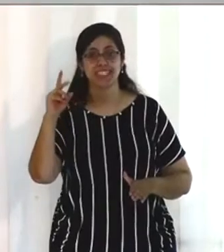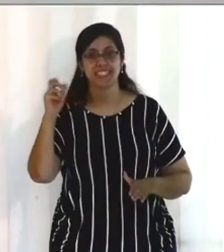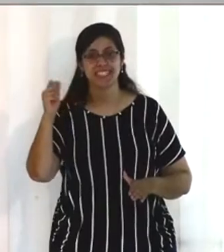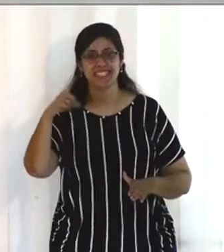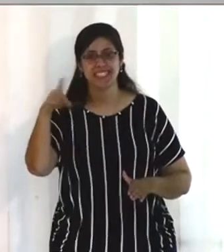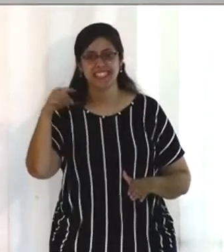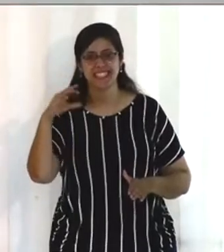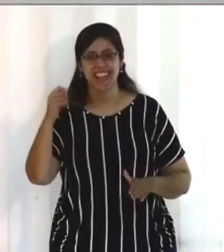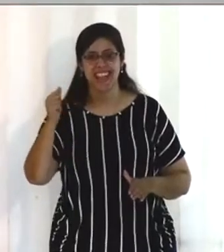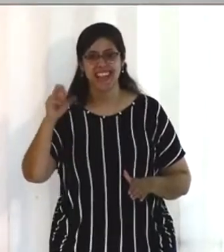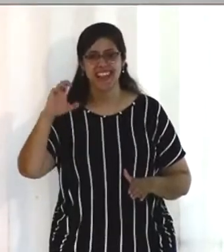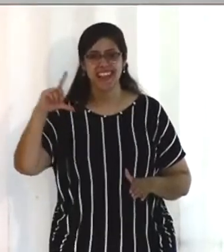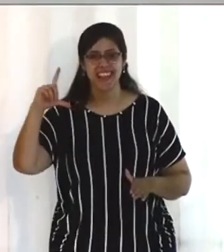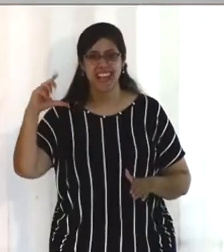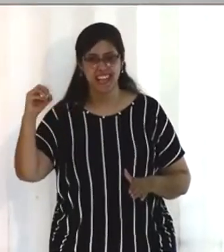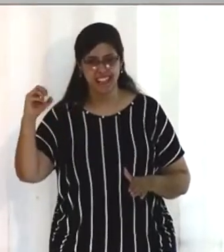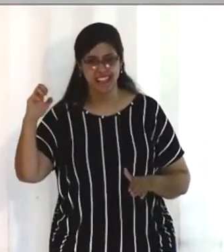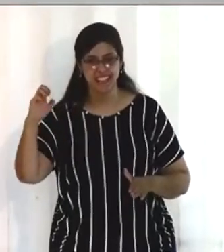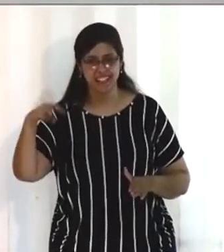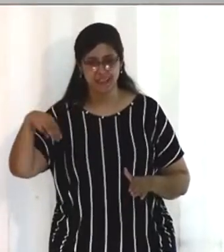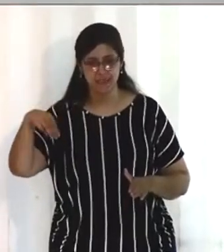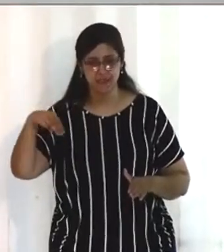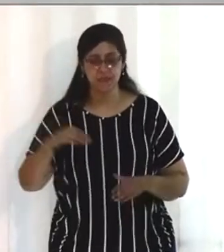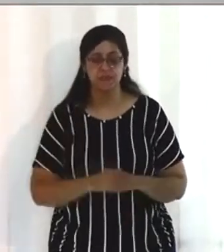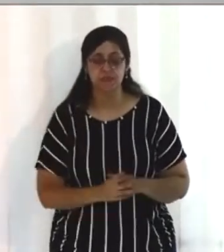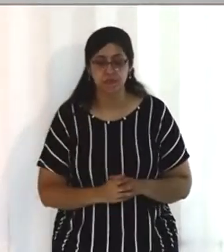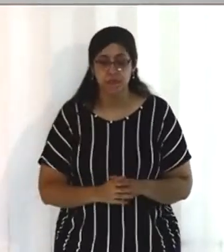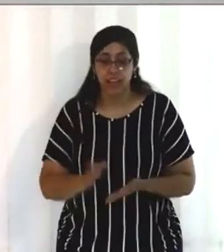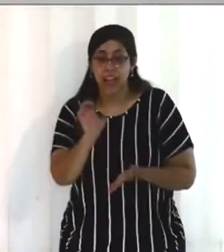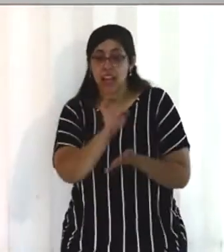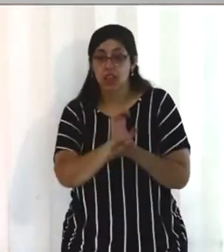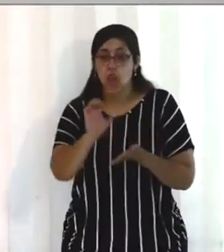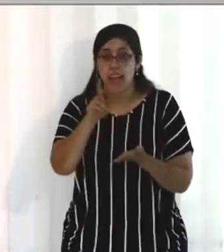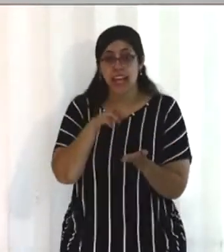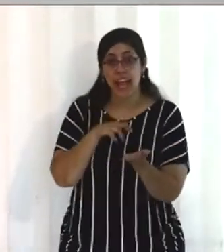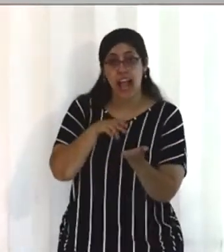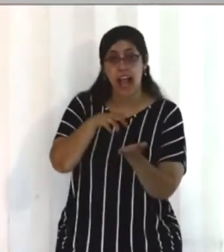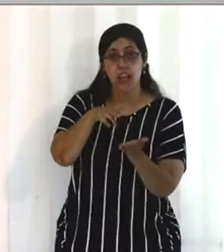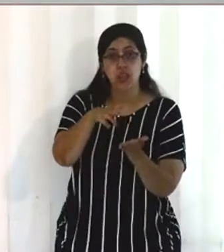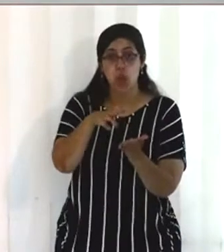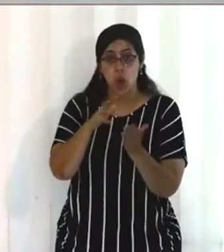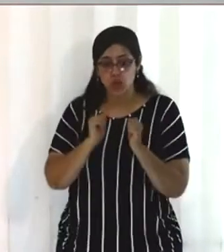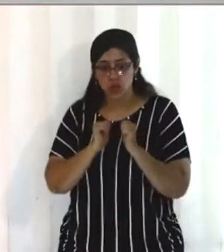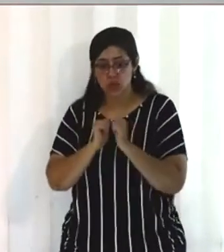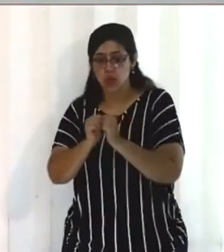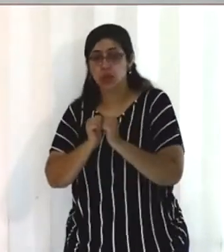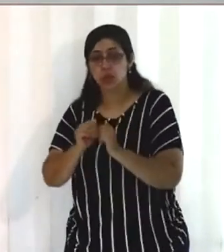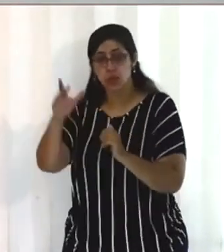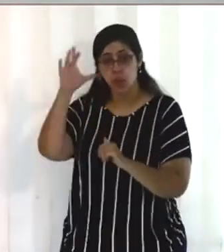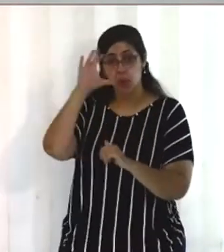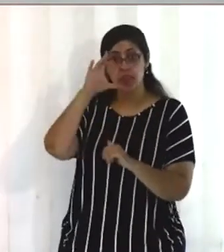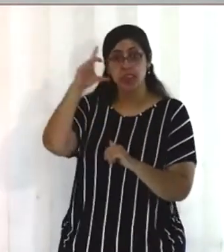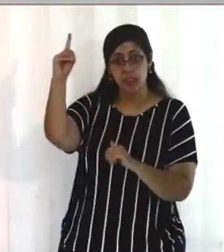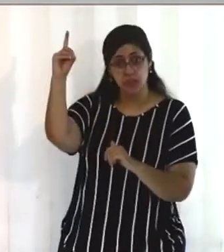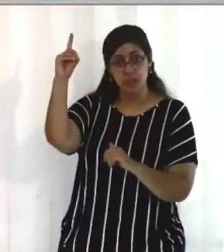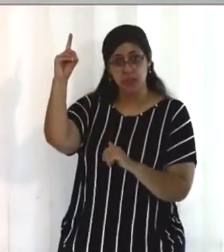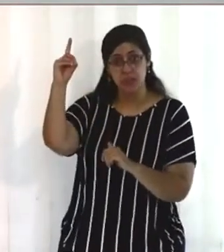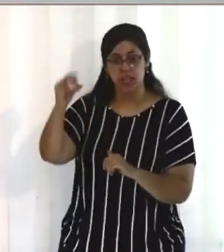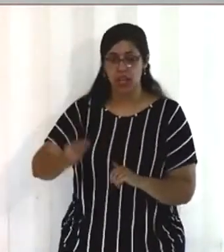Deus. Andou Enoque com Deus, e depois que gerou a Metusalém, viveu